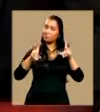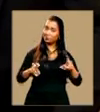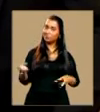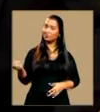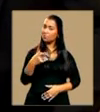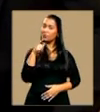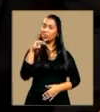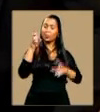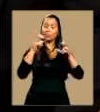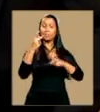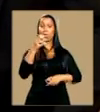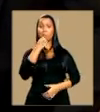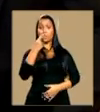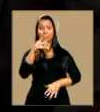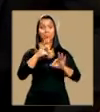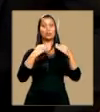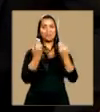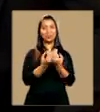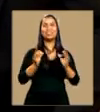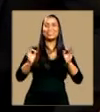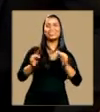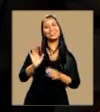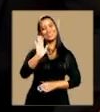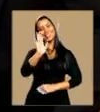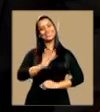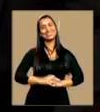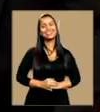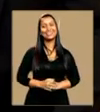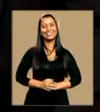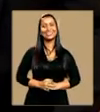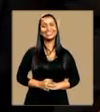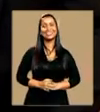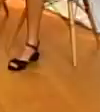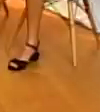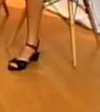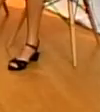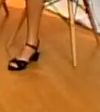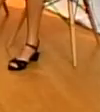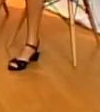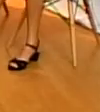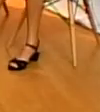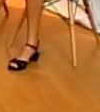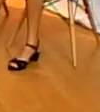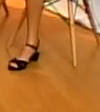com um tema interessante para você e sua família. É isso mesmo. Até mais. Tchau. Tchau.